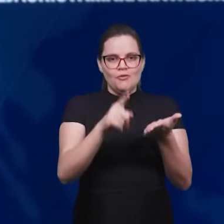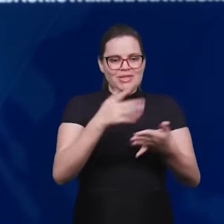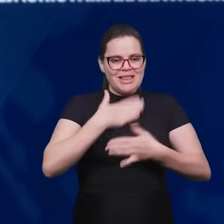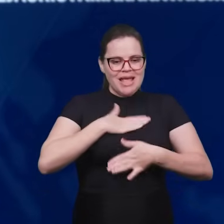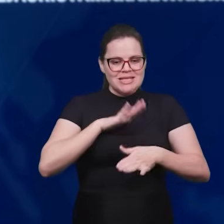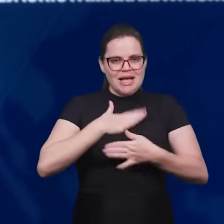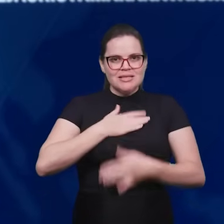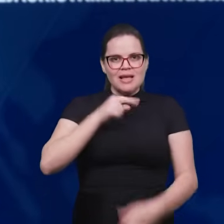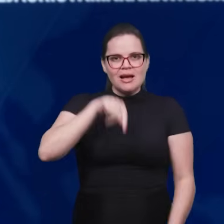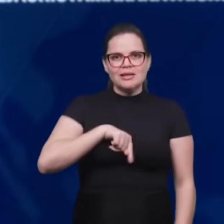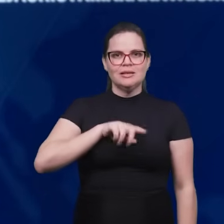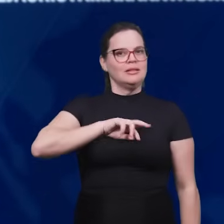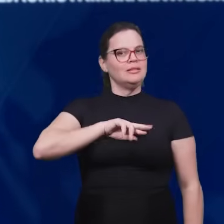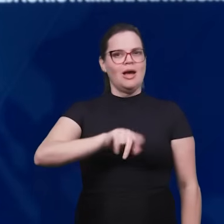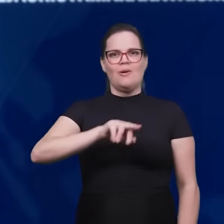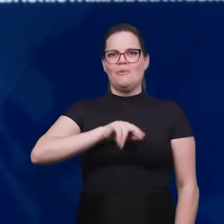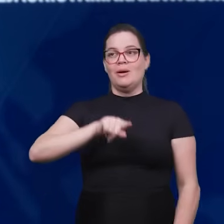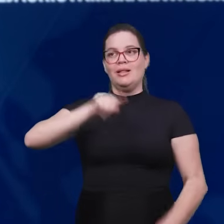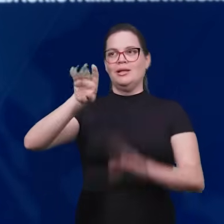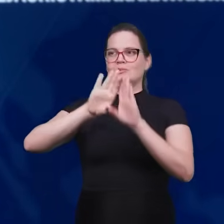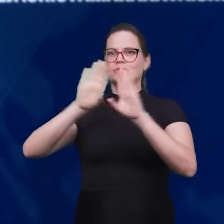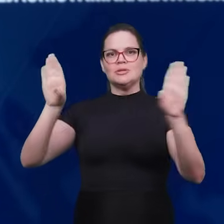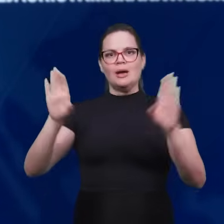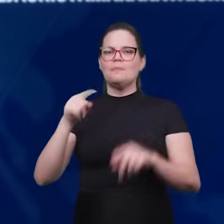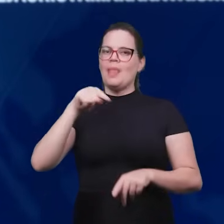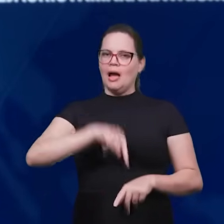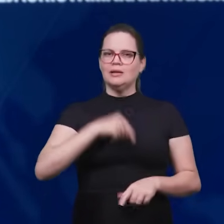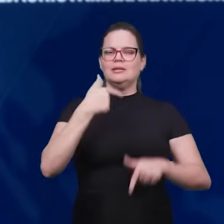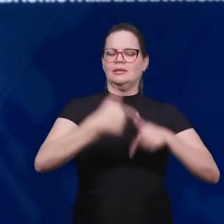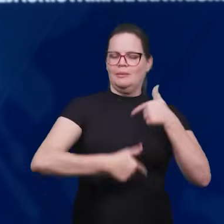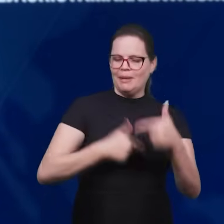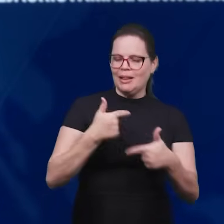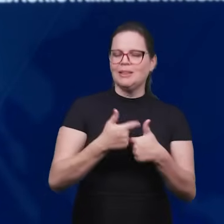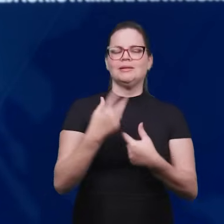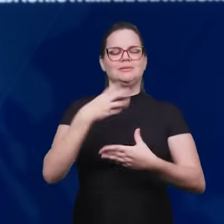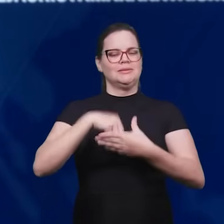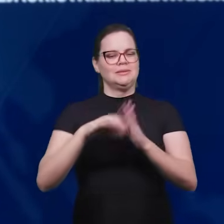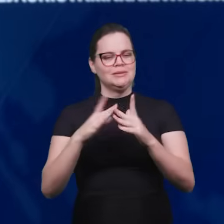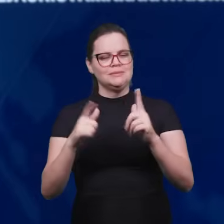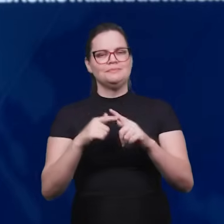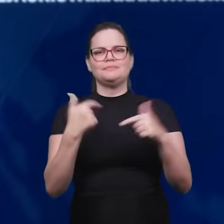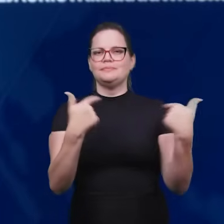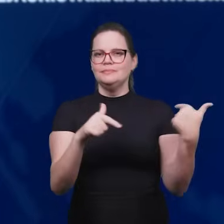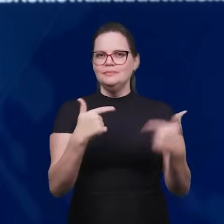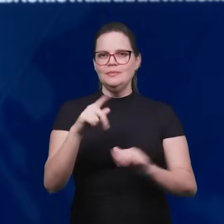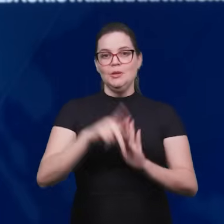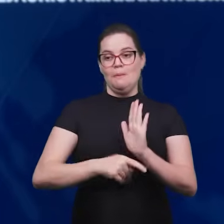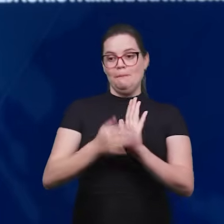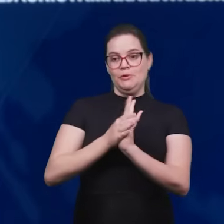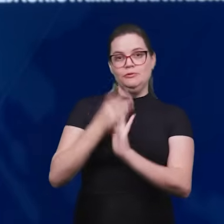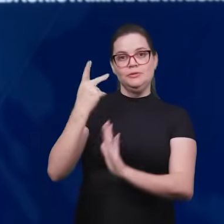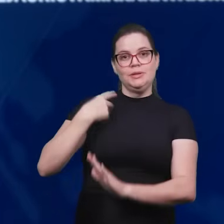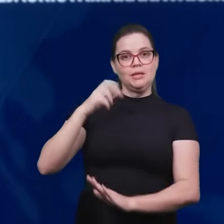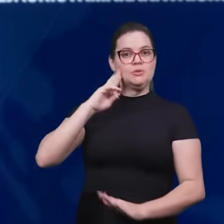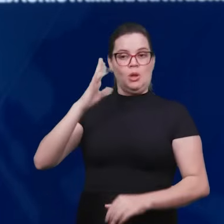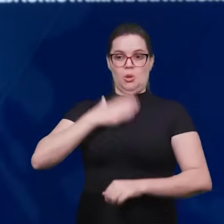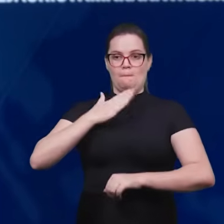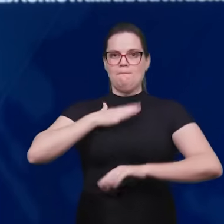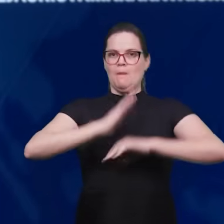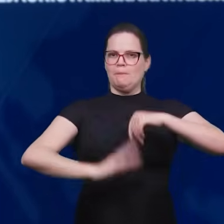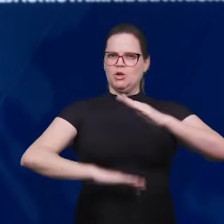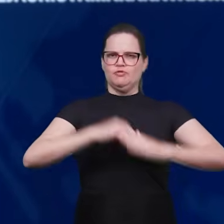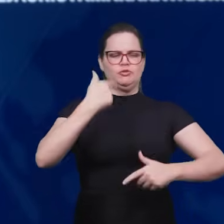Aqui estamos para trabalhar para o Senhor, para trabalhar pelos nossos próprios propósitos, cuidar